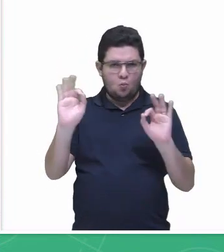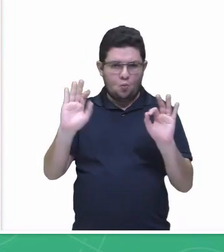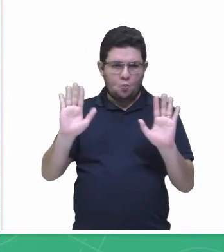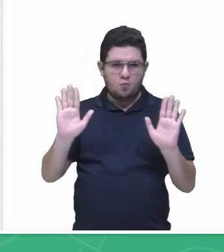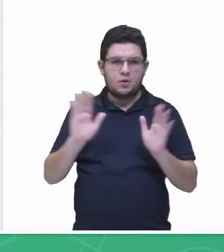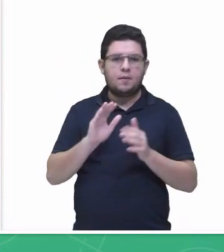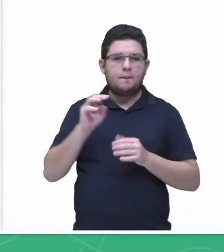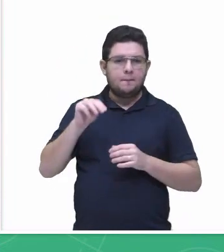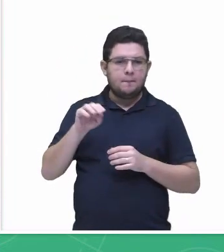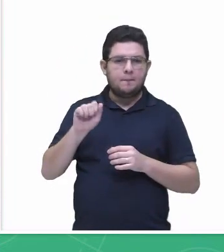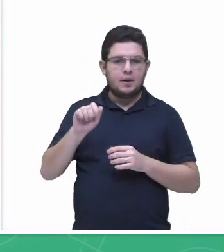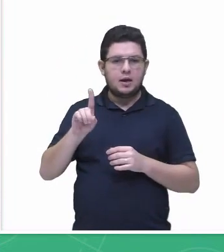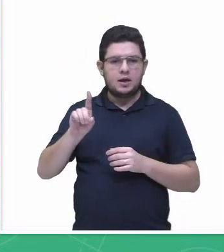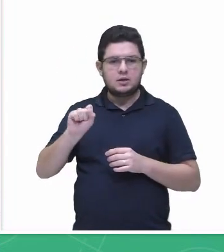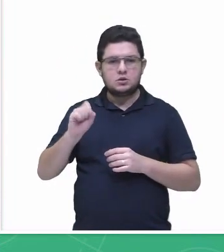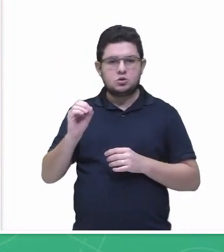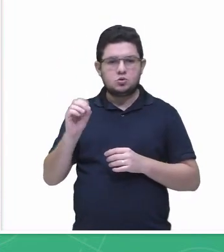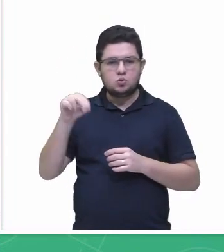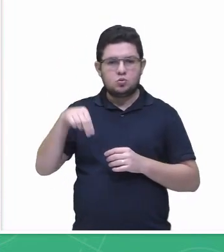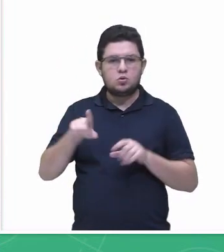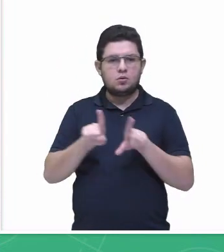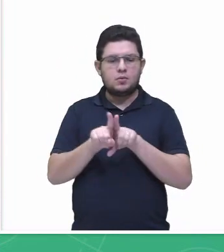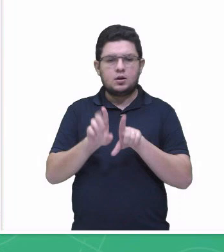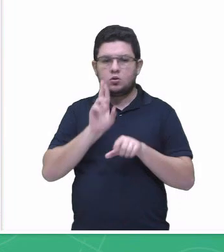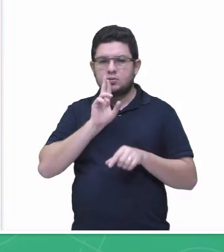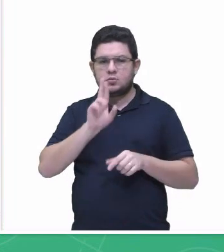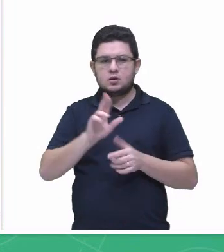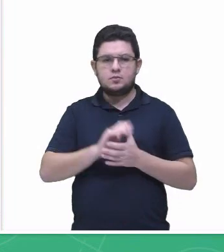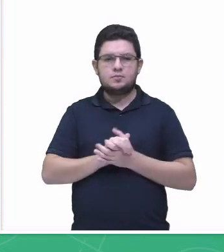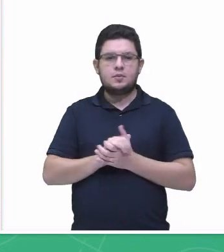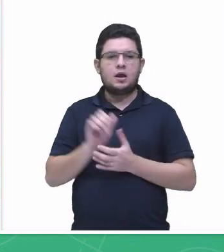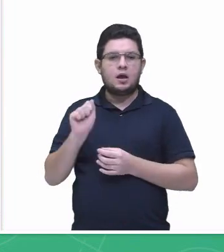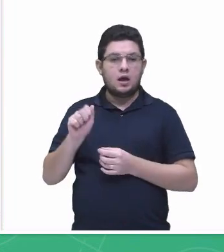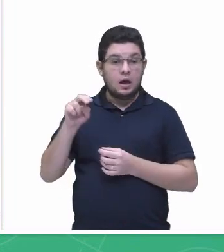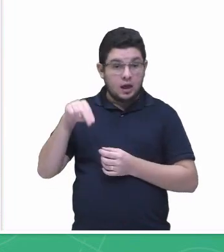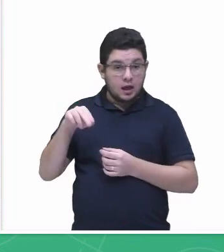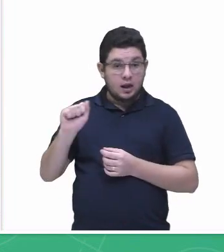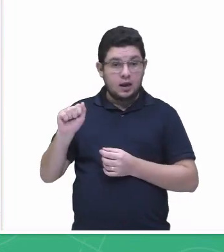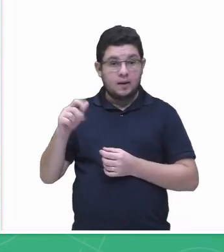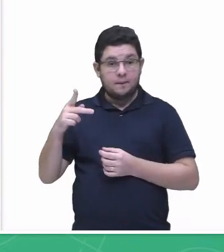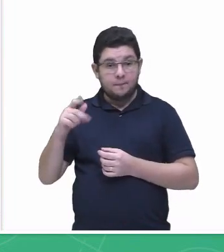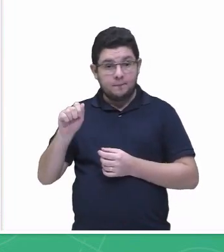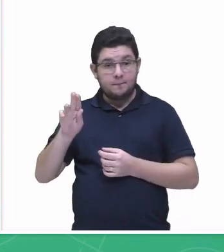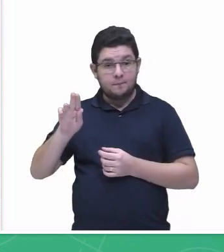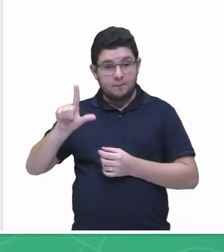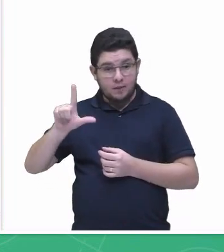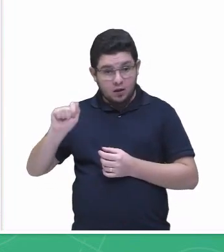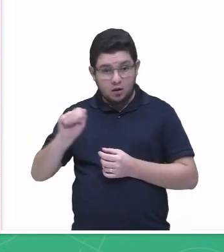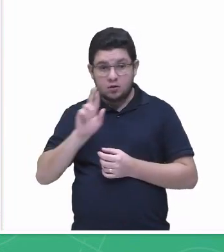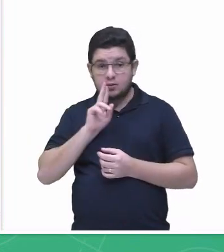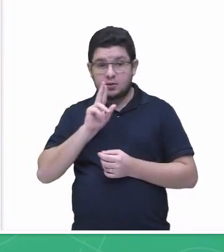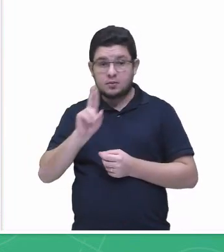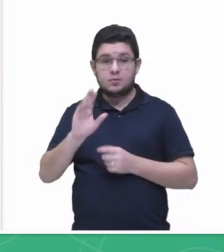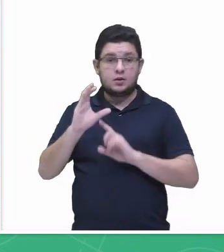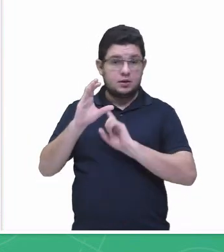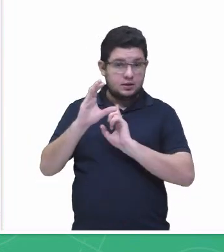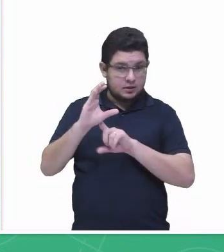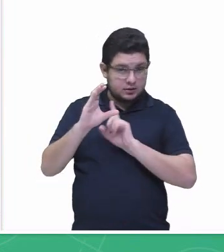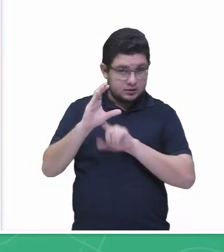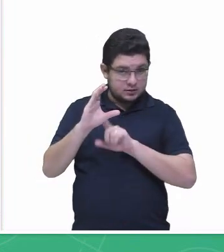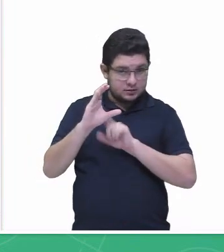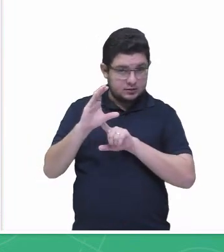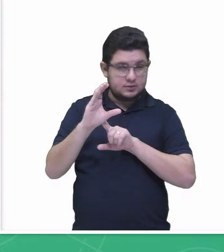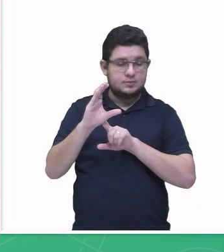Madison André, mas também não aparece aqui, né, a questão que ele respondeu. Apareceu uma, né? Agora a gente tem aqui a Ana Paula, que respondeu